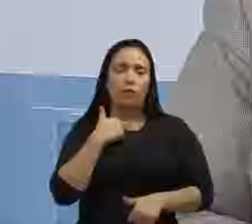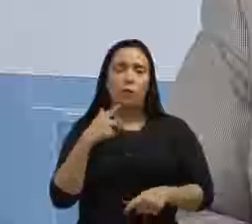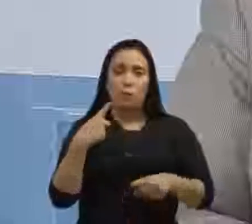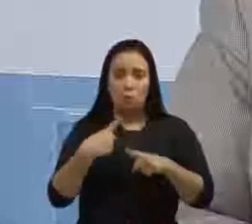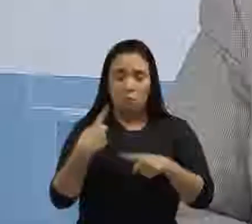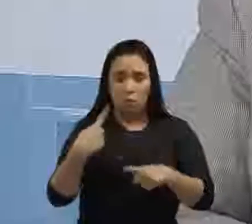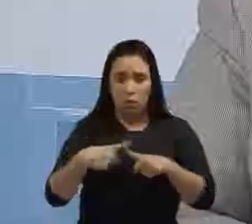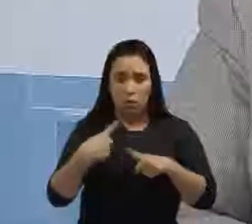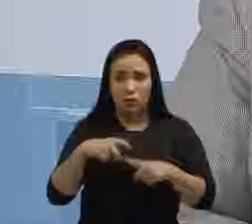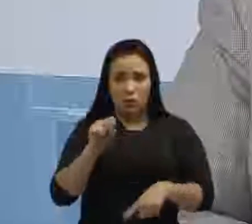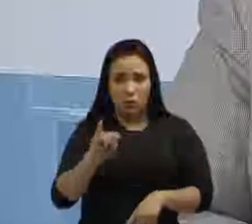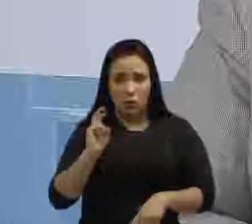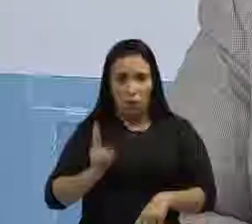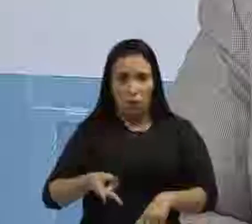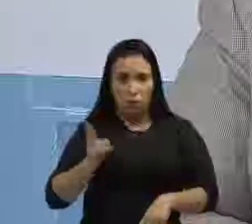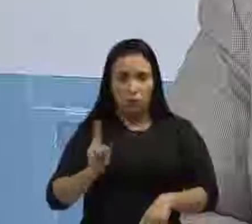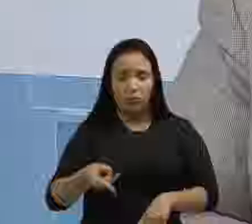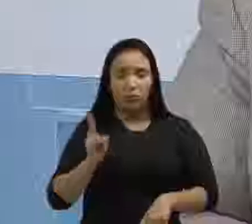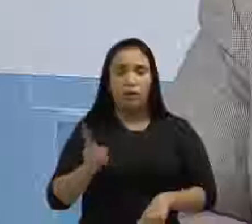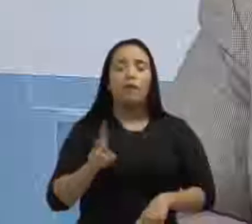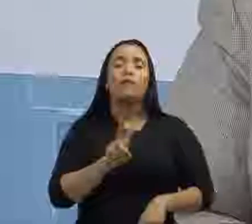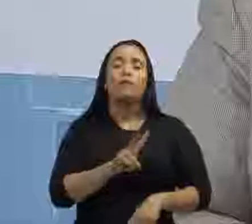continuar, serão